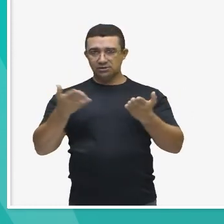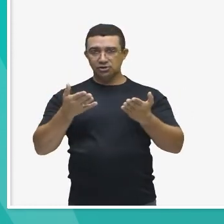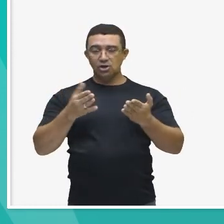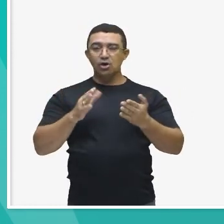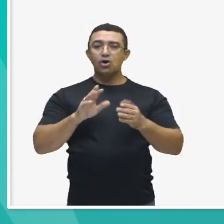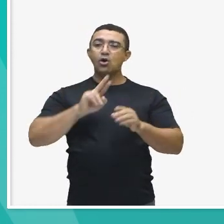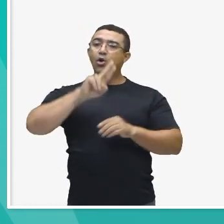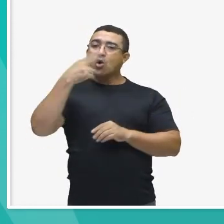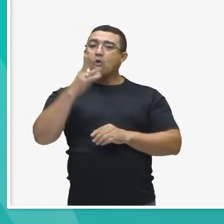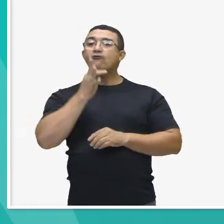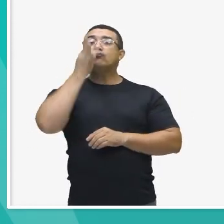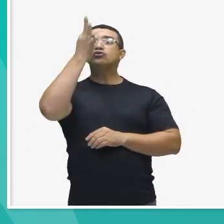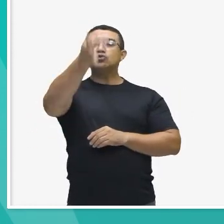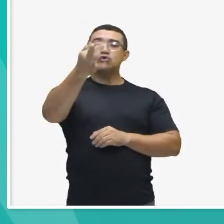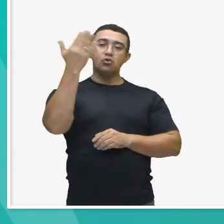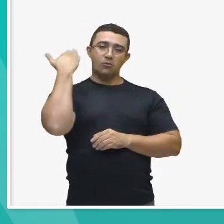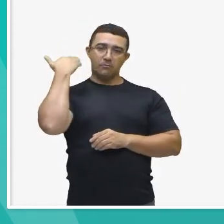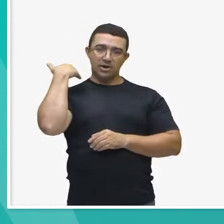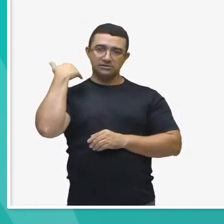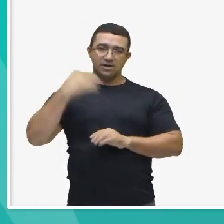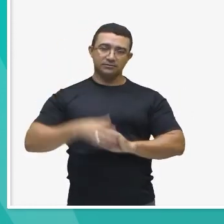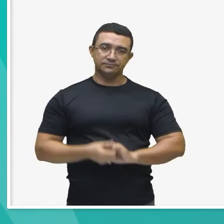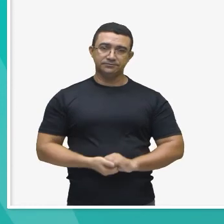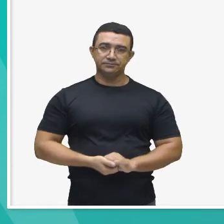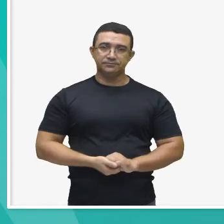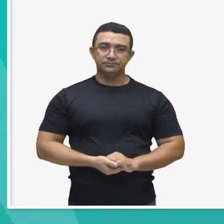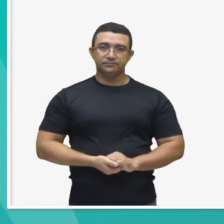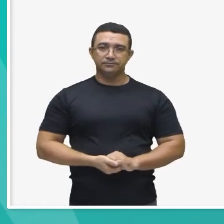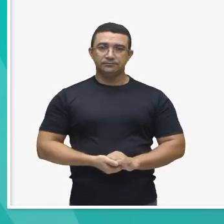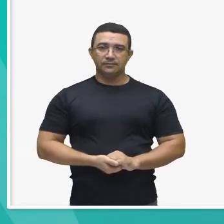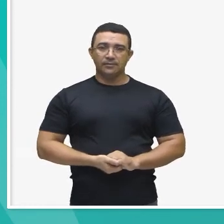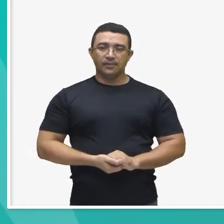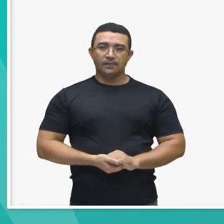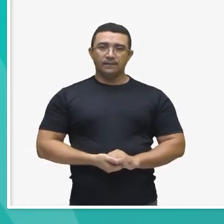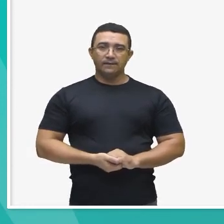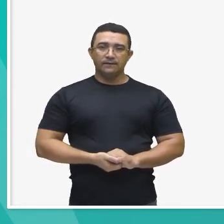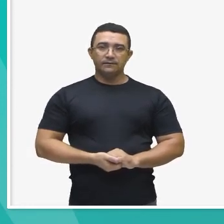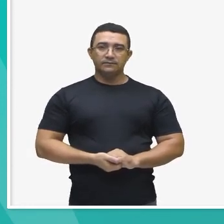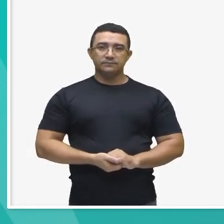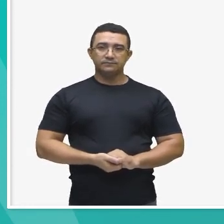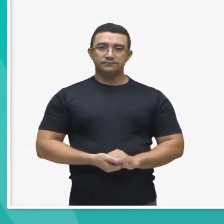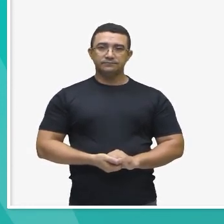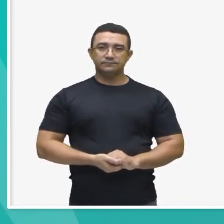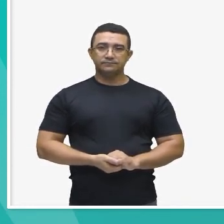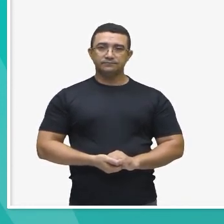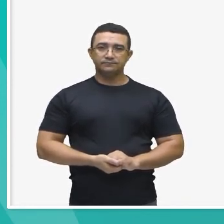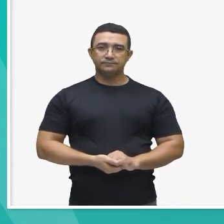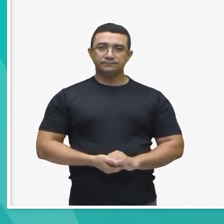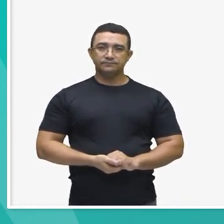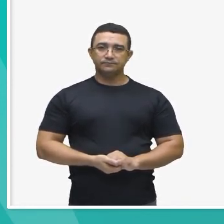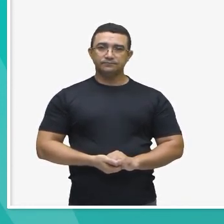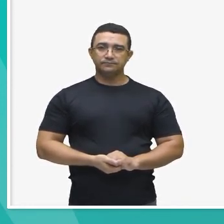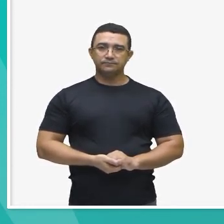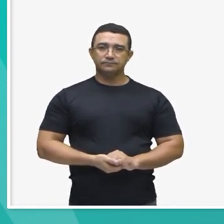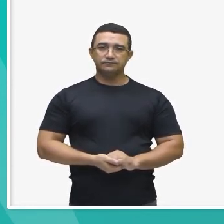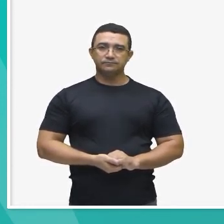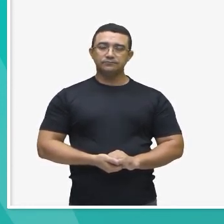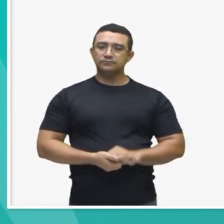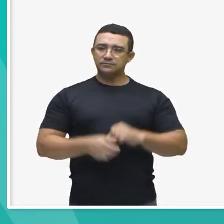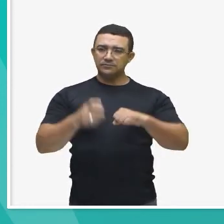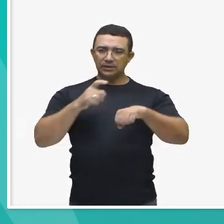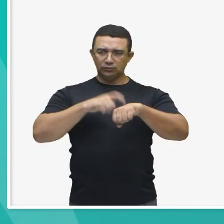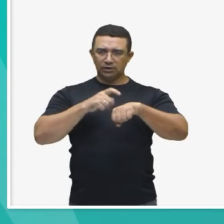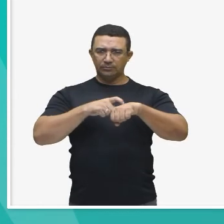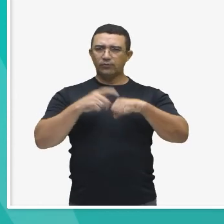né? Quando esta colocação, né, pronominal vier entre esta forma verbal